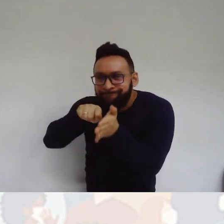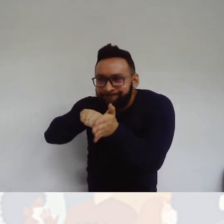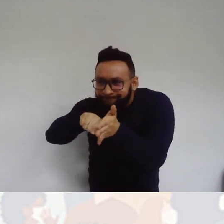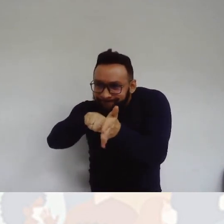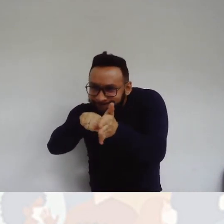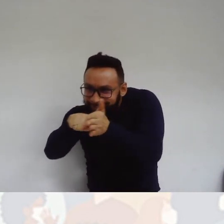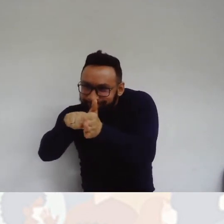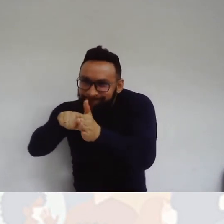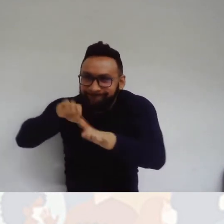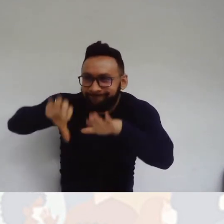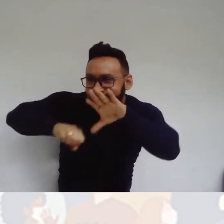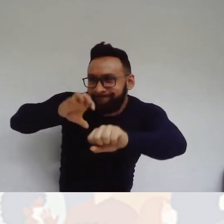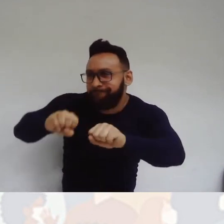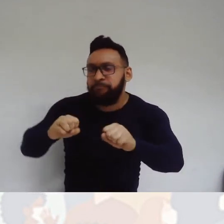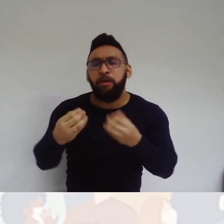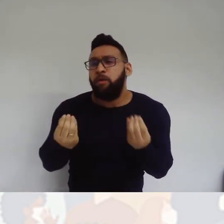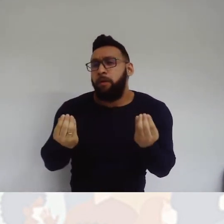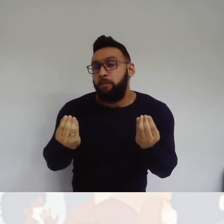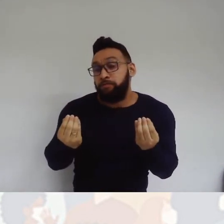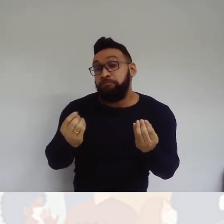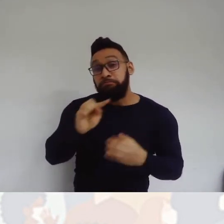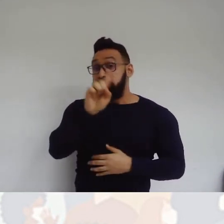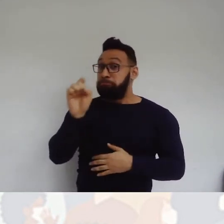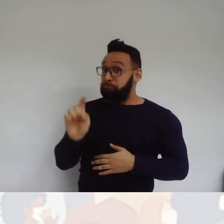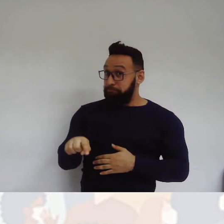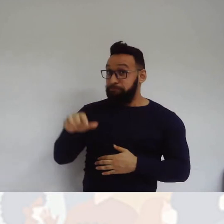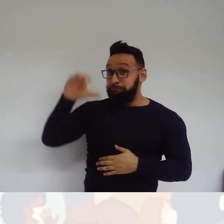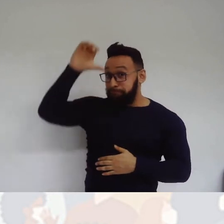enfim, isso é a vida